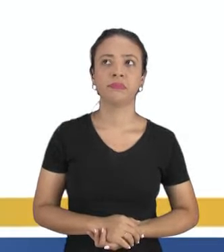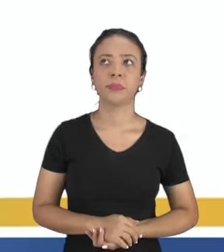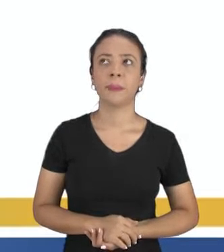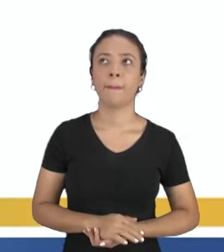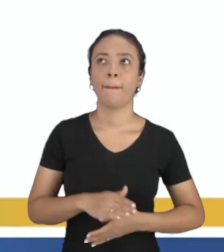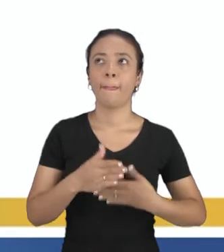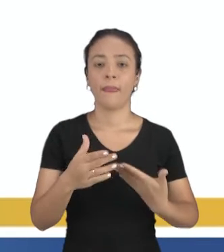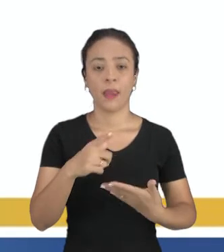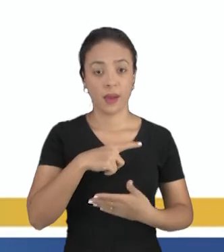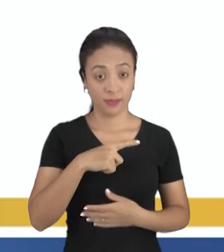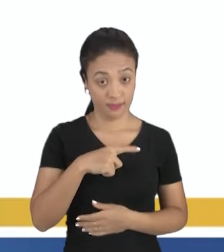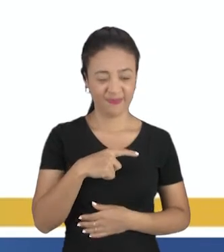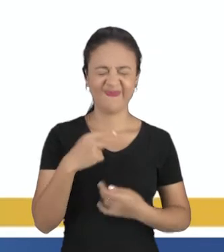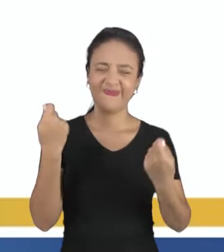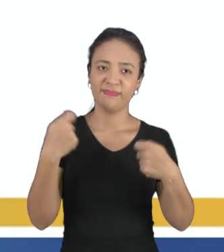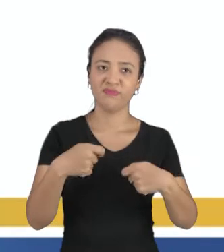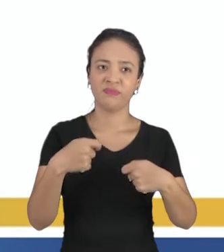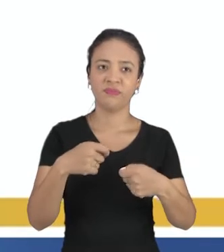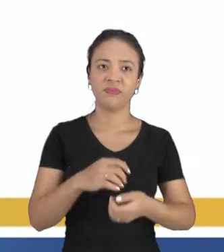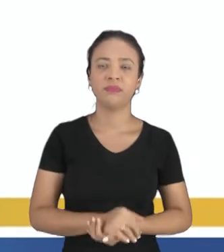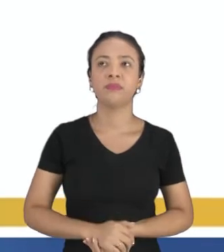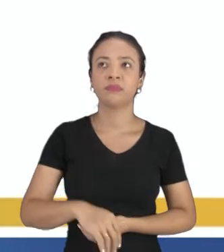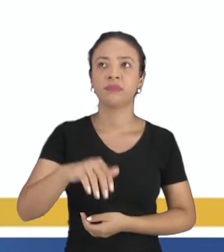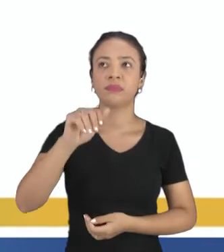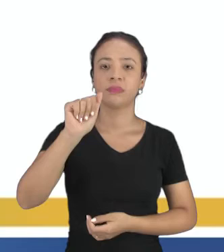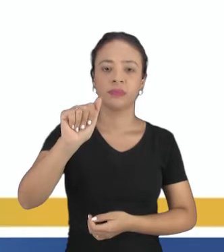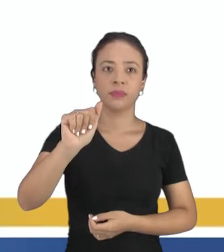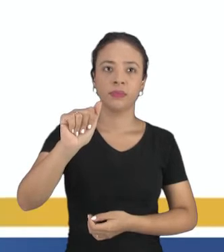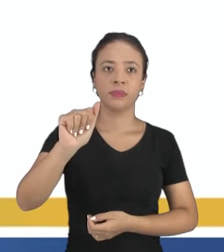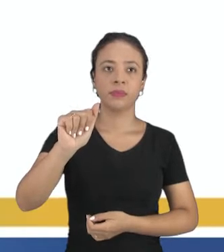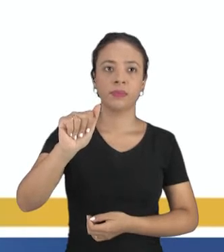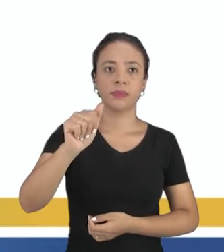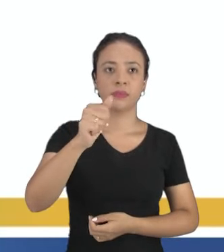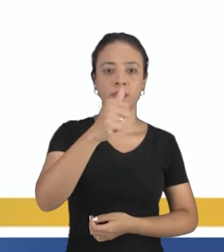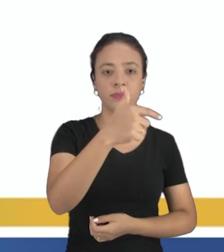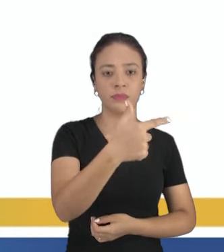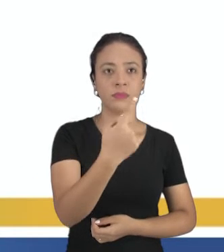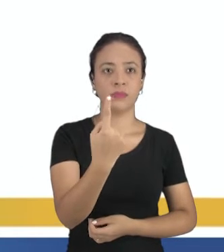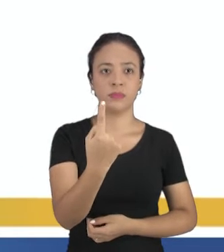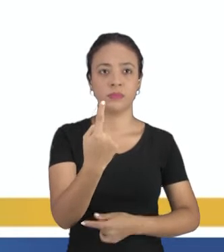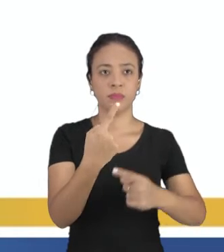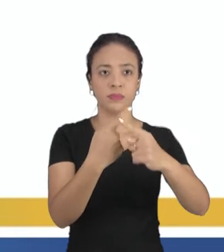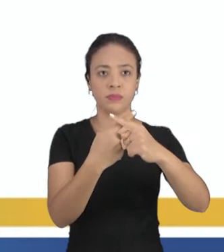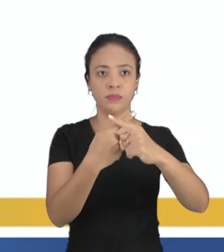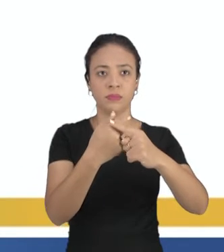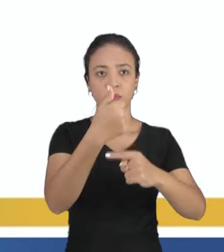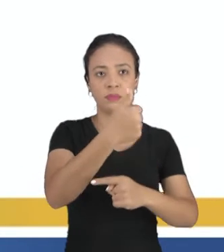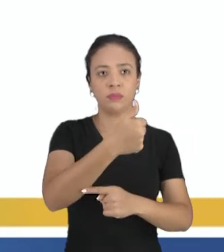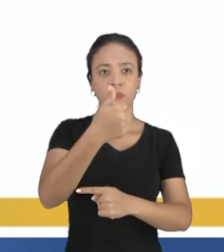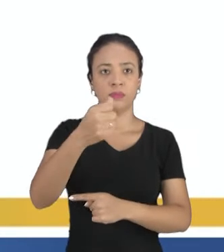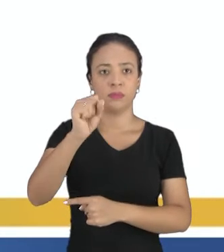Nós temos aí a alternativa. Alternativa A, 21 por